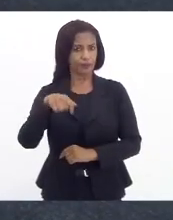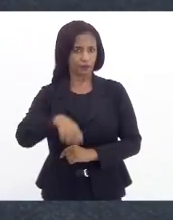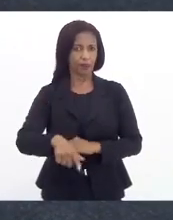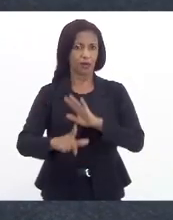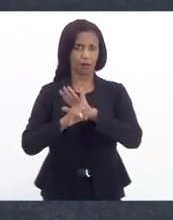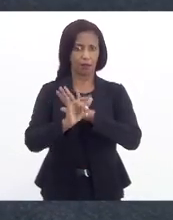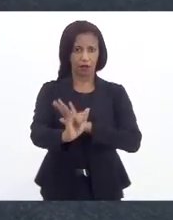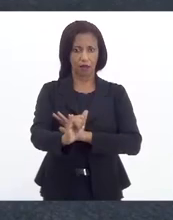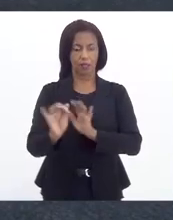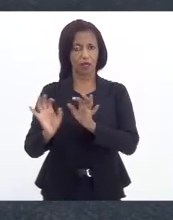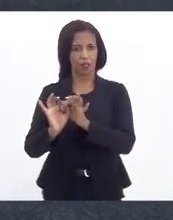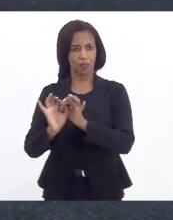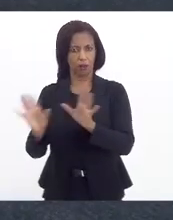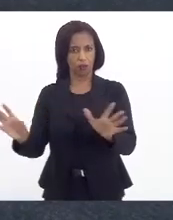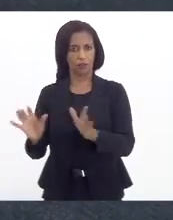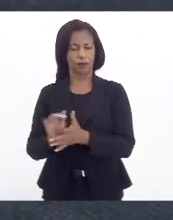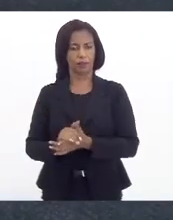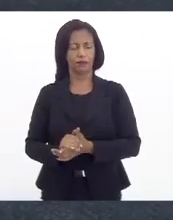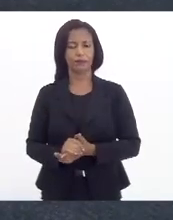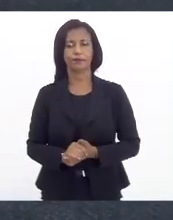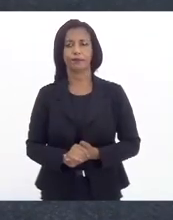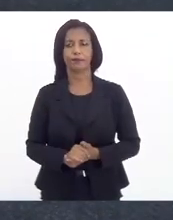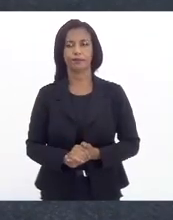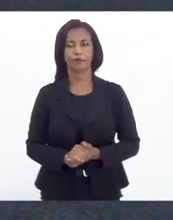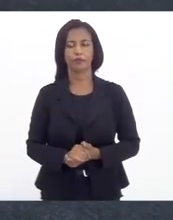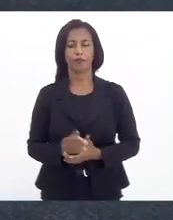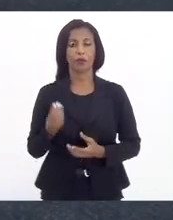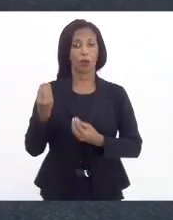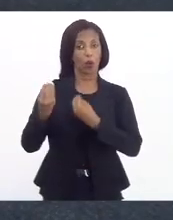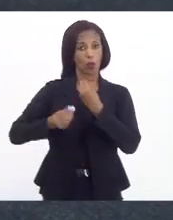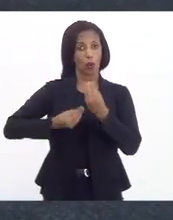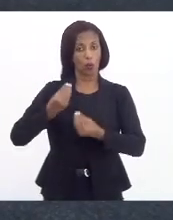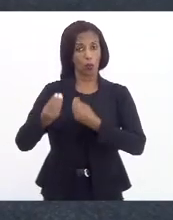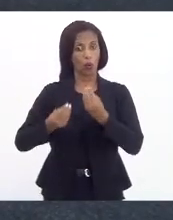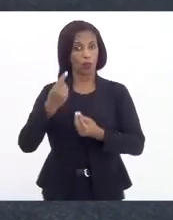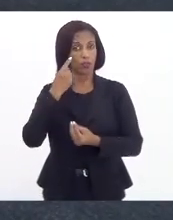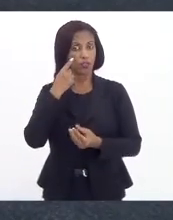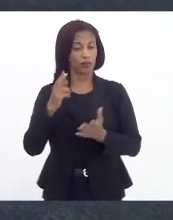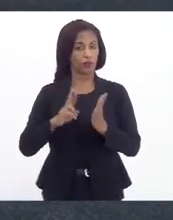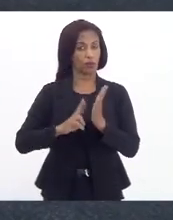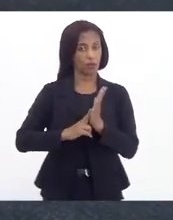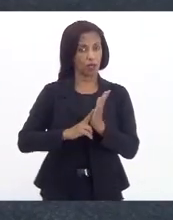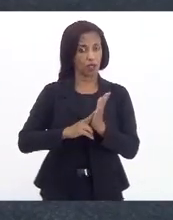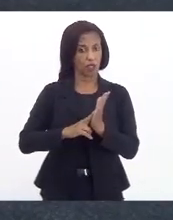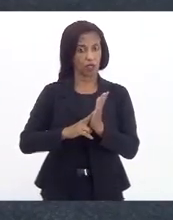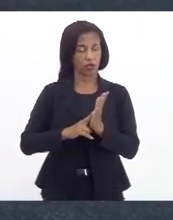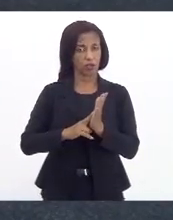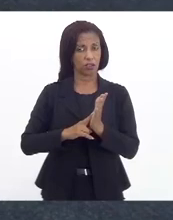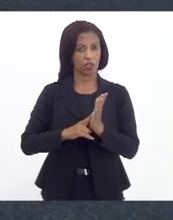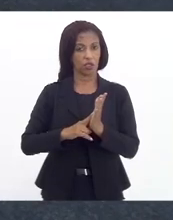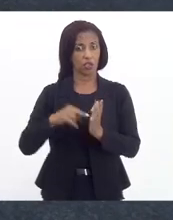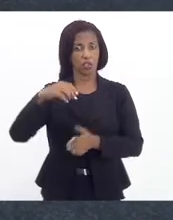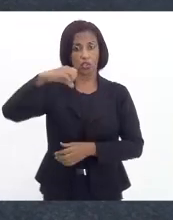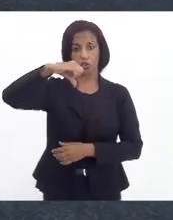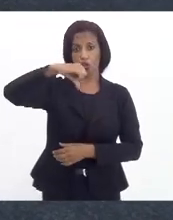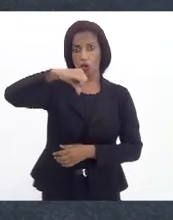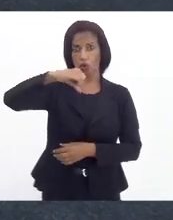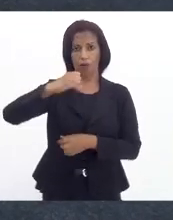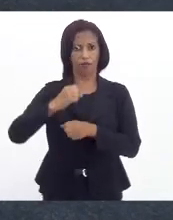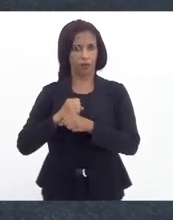lei da autorização da adesão, como a gente está prevendo um regime de vigência de nove anos,